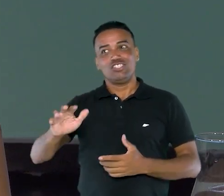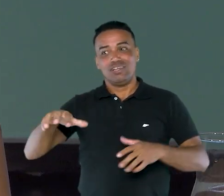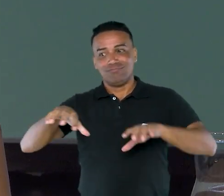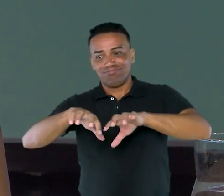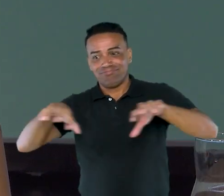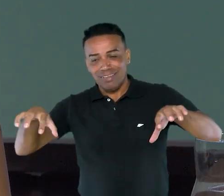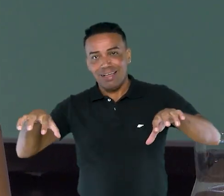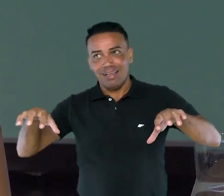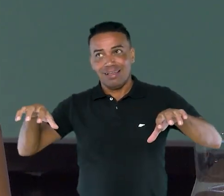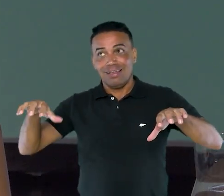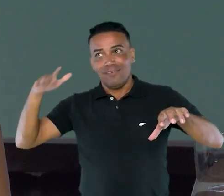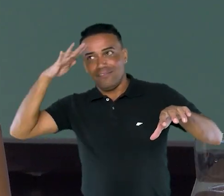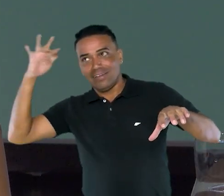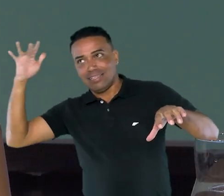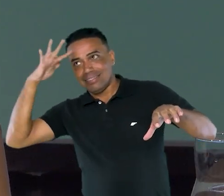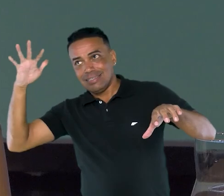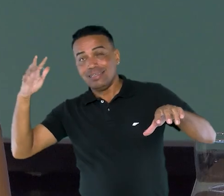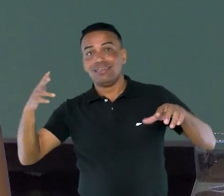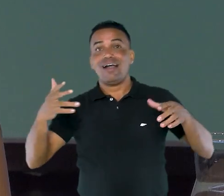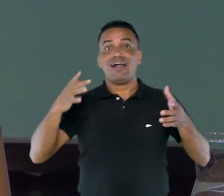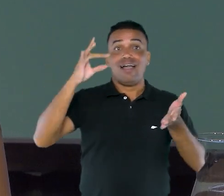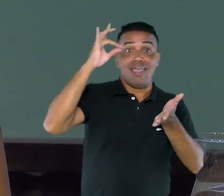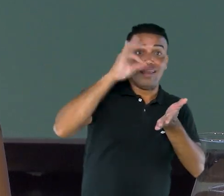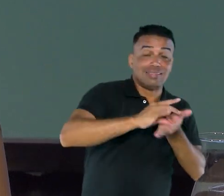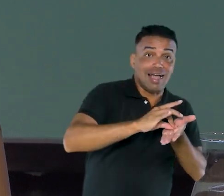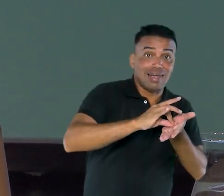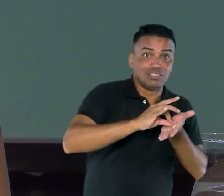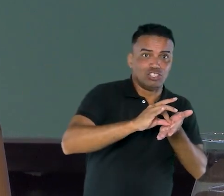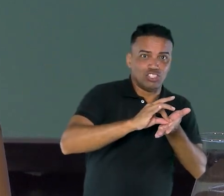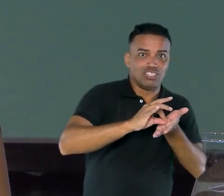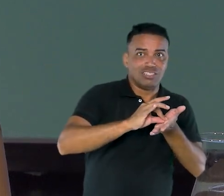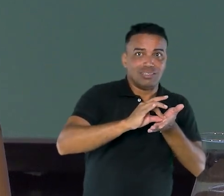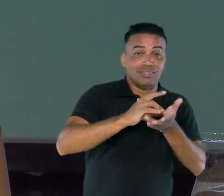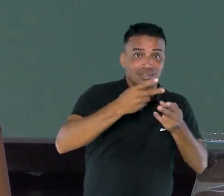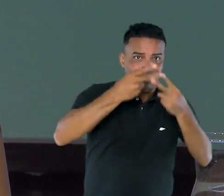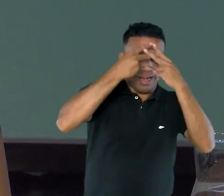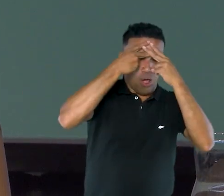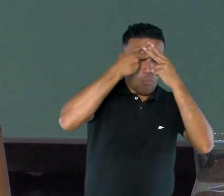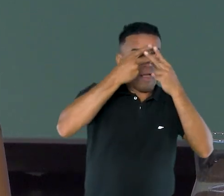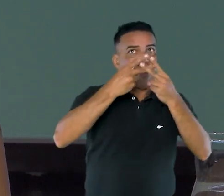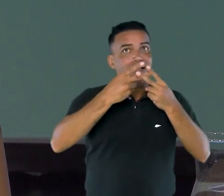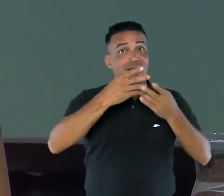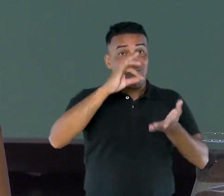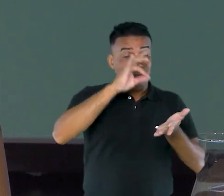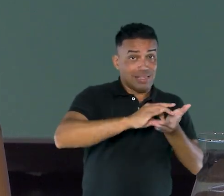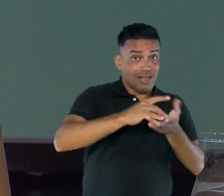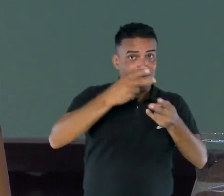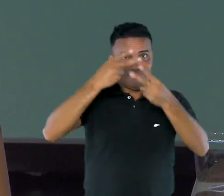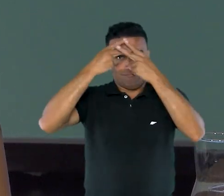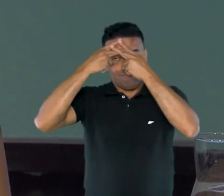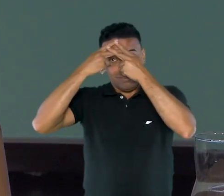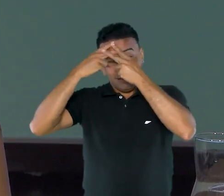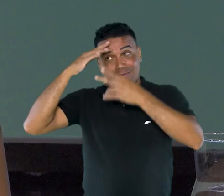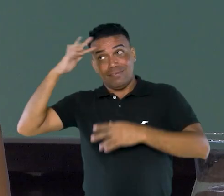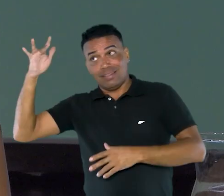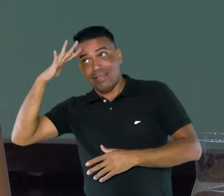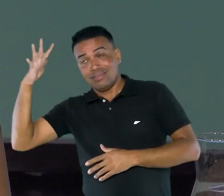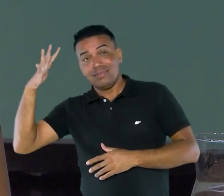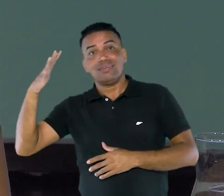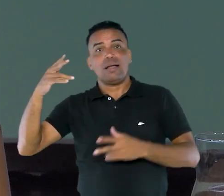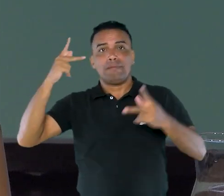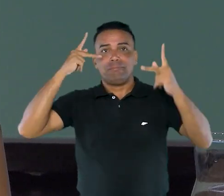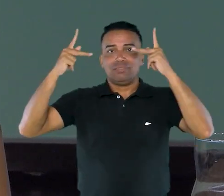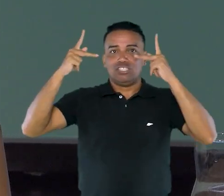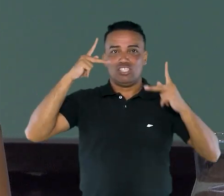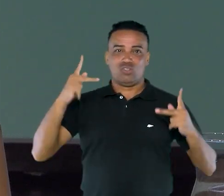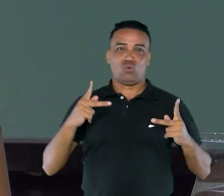duas realidades, trauma, fantasia, realidade externa, realidade psíquica. Mas eu diria